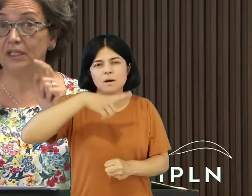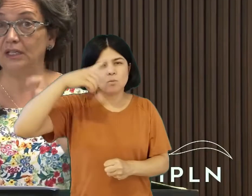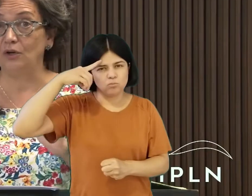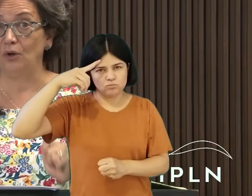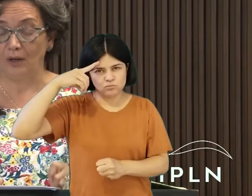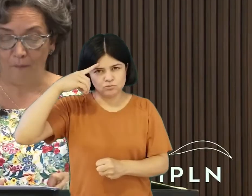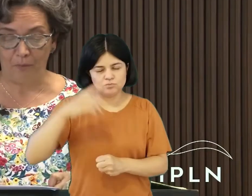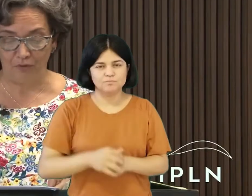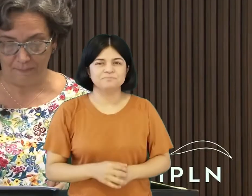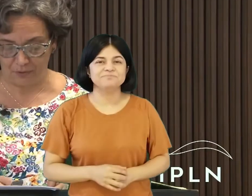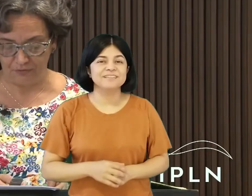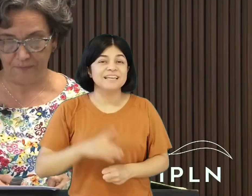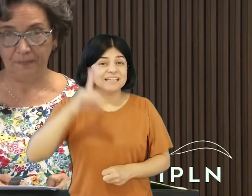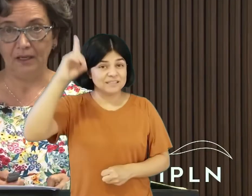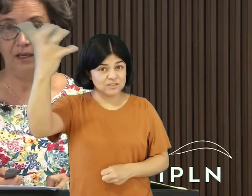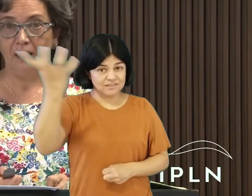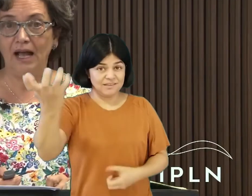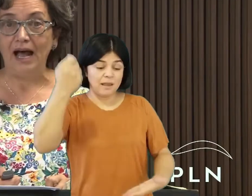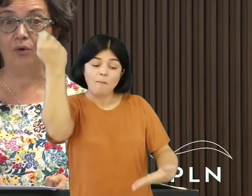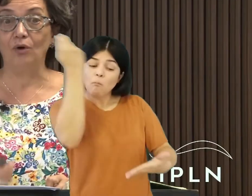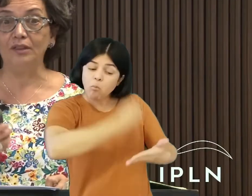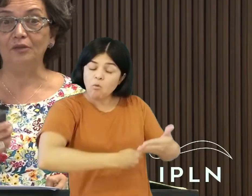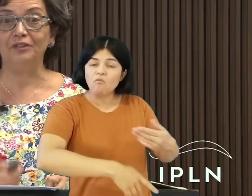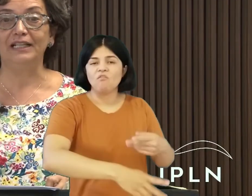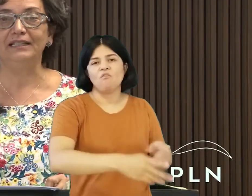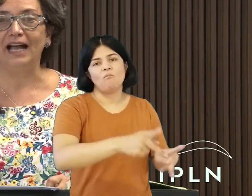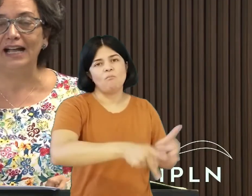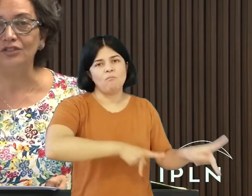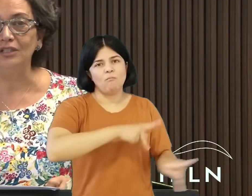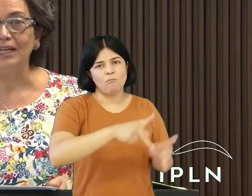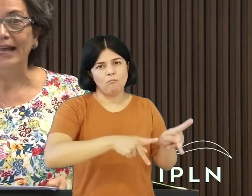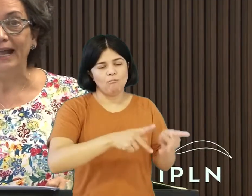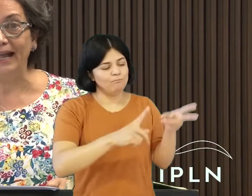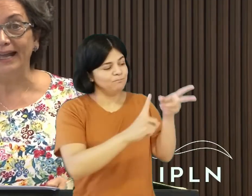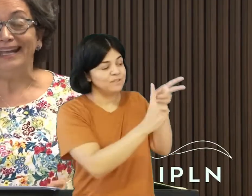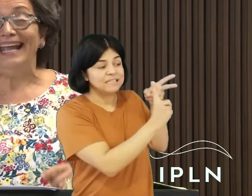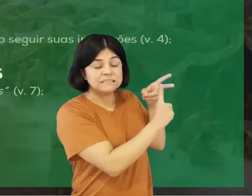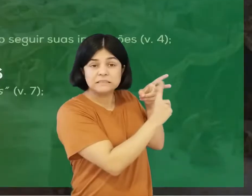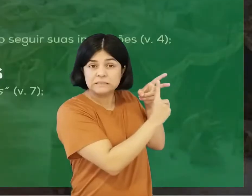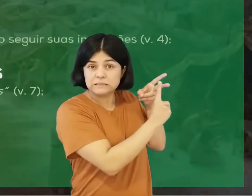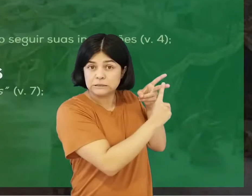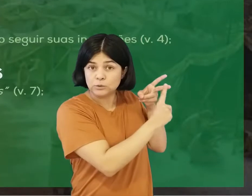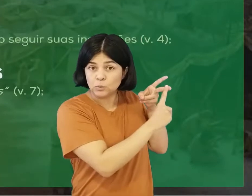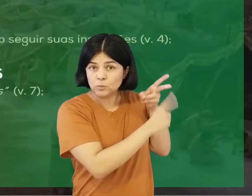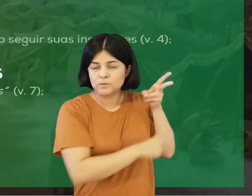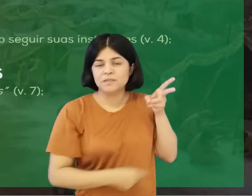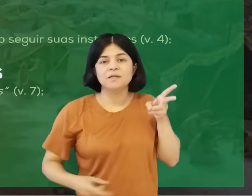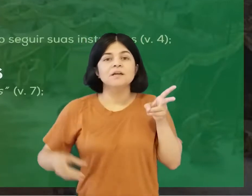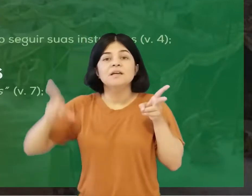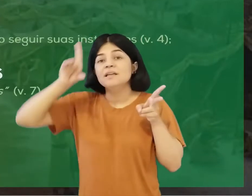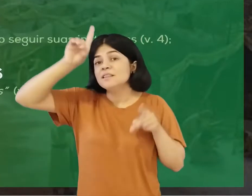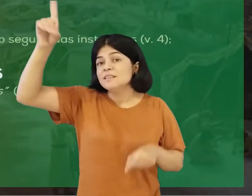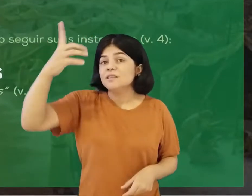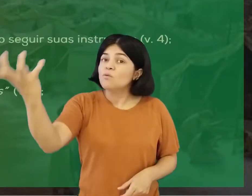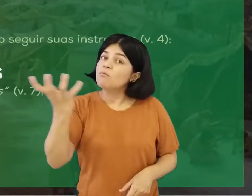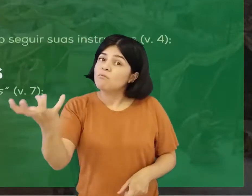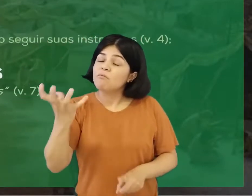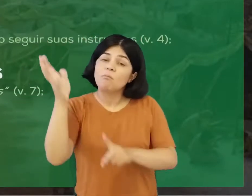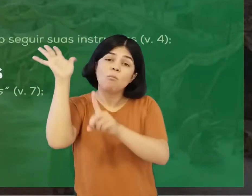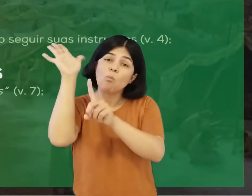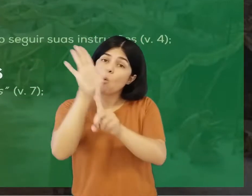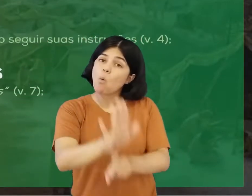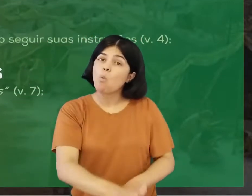Deus queria colocar o povo à prova. A outra finalidade é revelar a glória